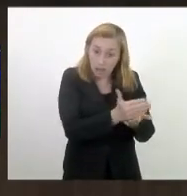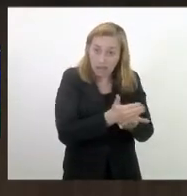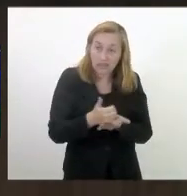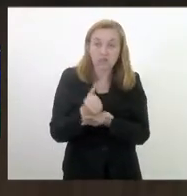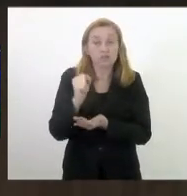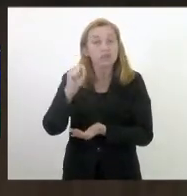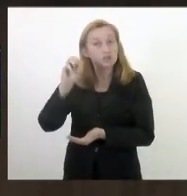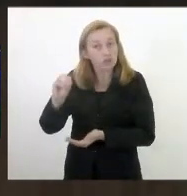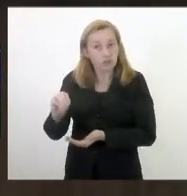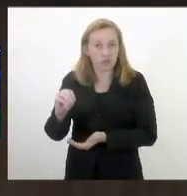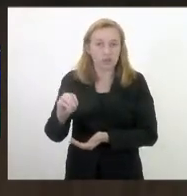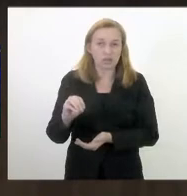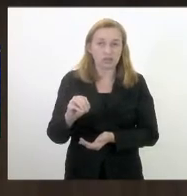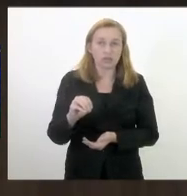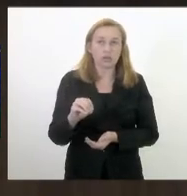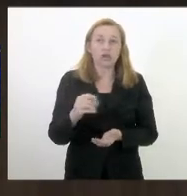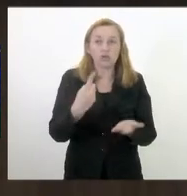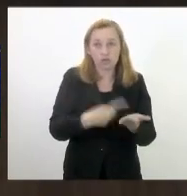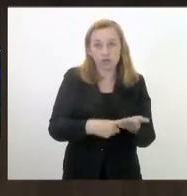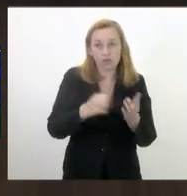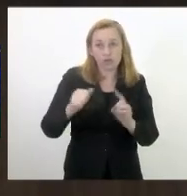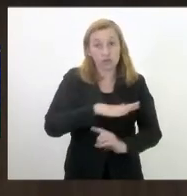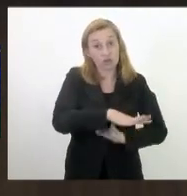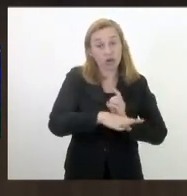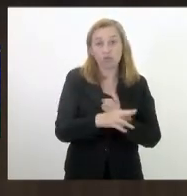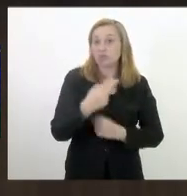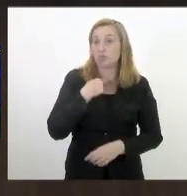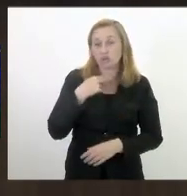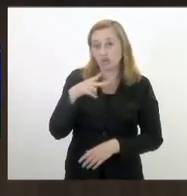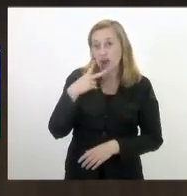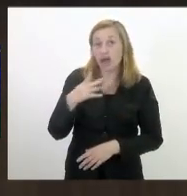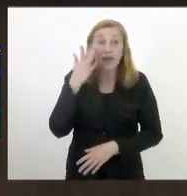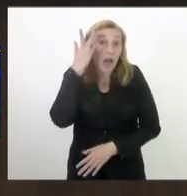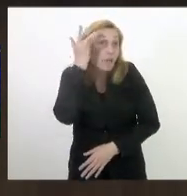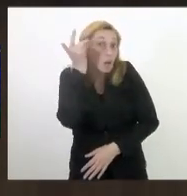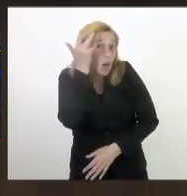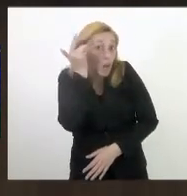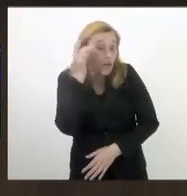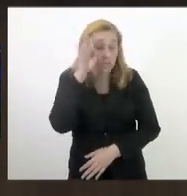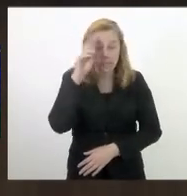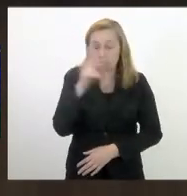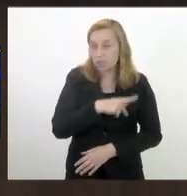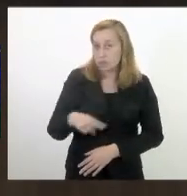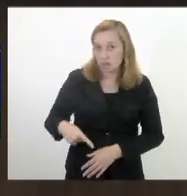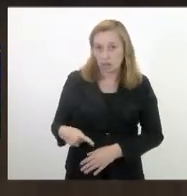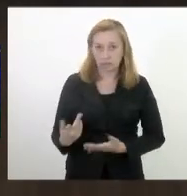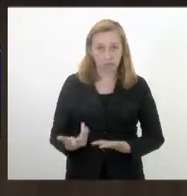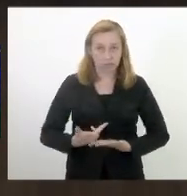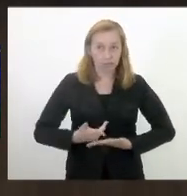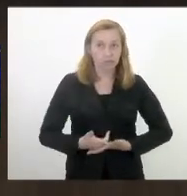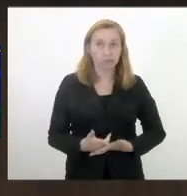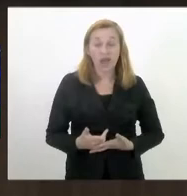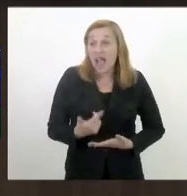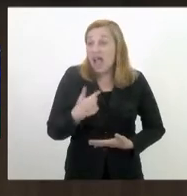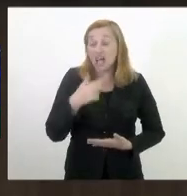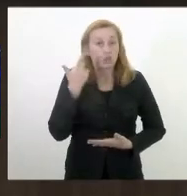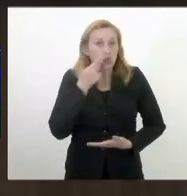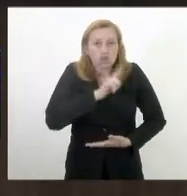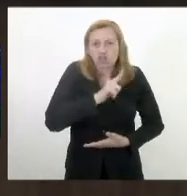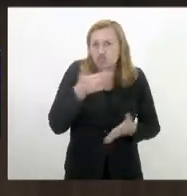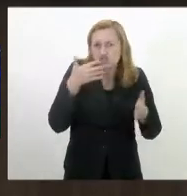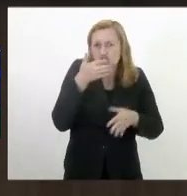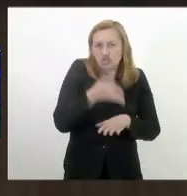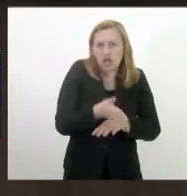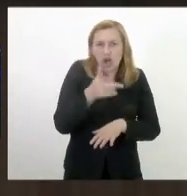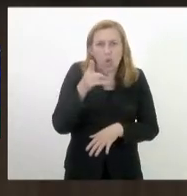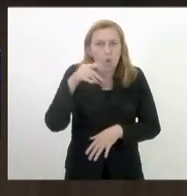compromisso social. Só não posso dizer, senhor presidente, amanhã aqui a gente... não conseguiu chegar aos